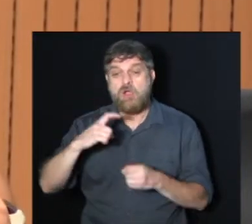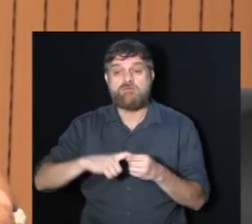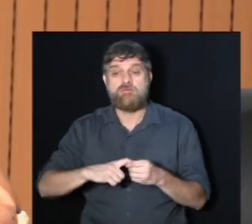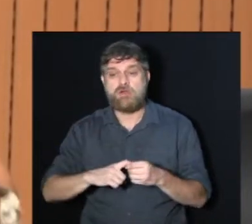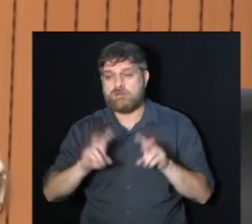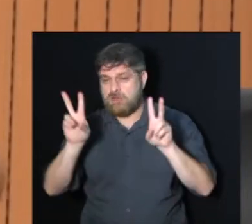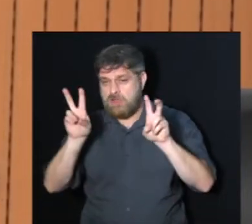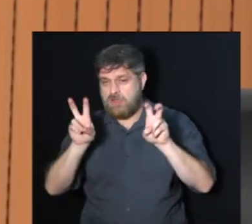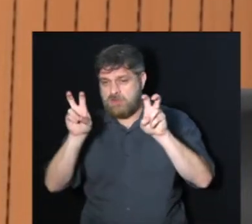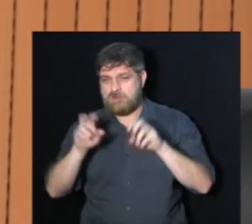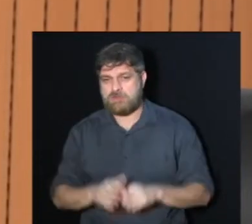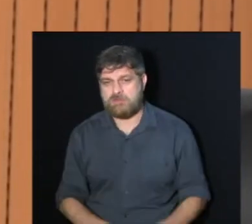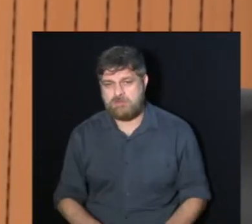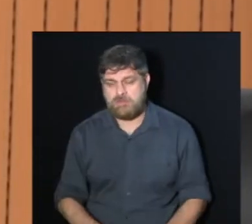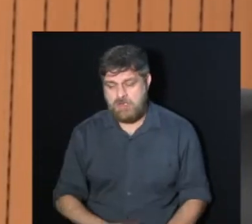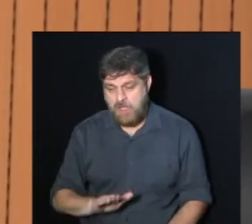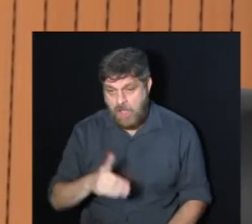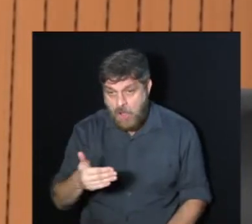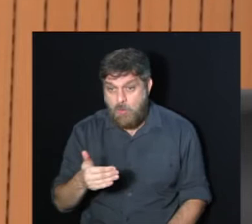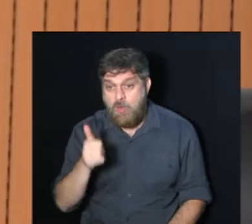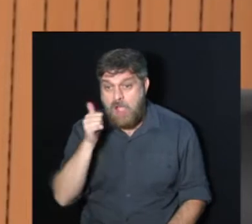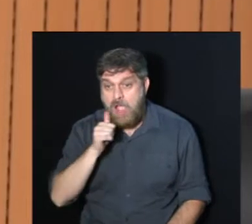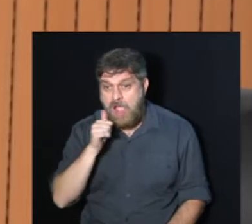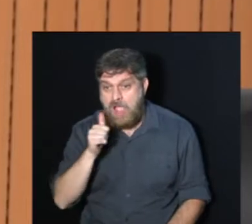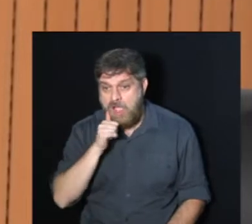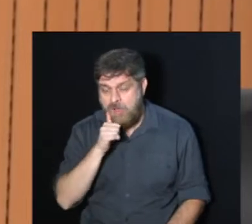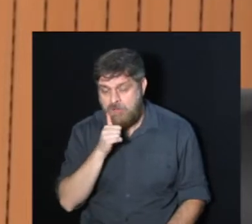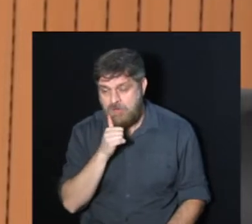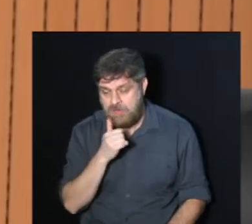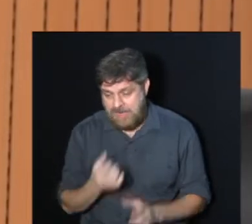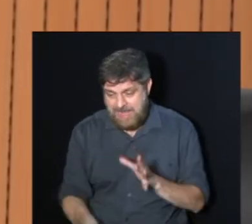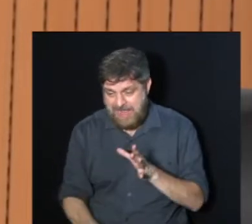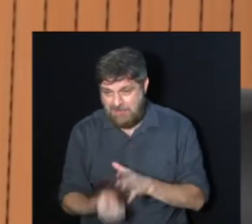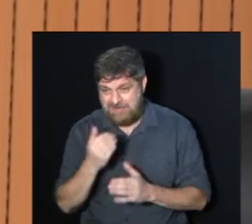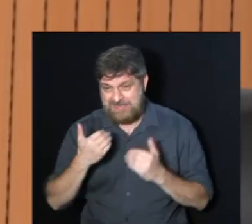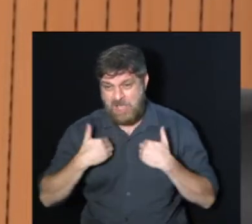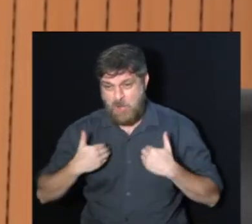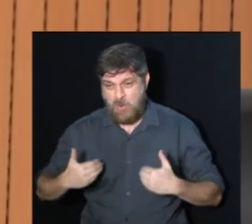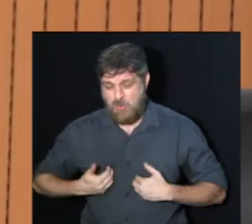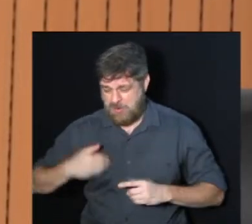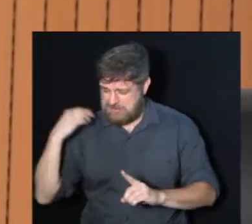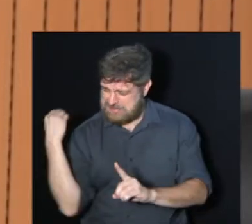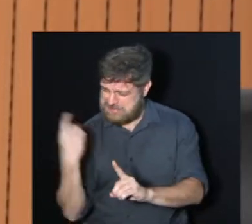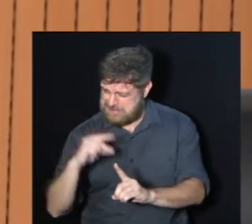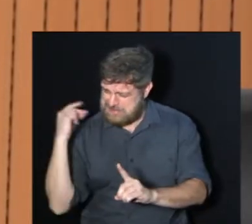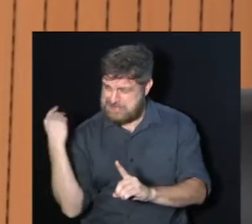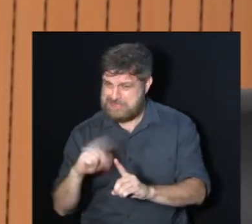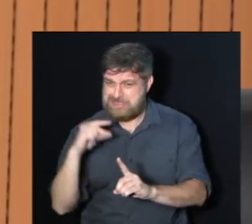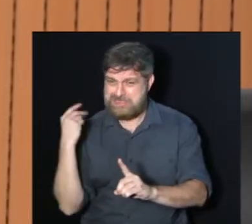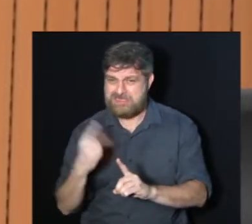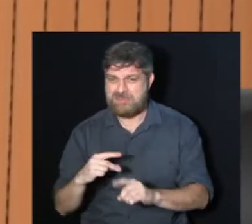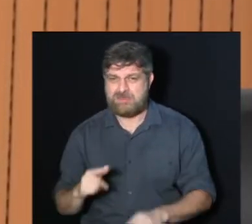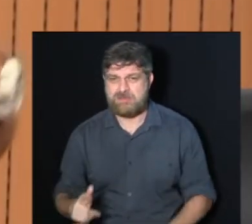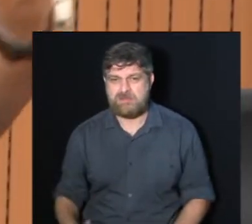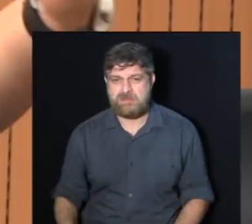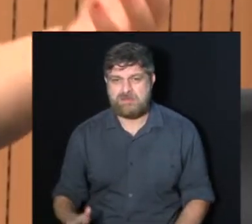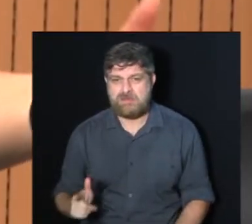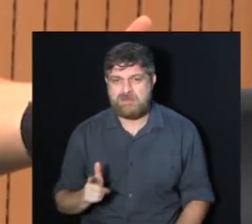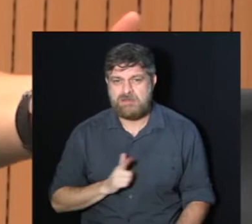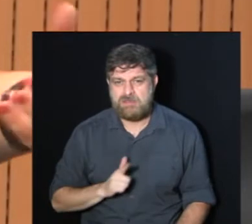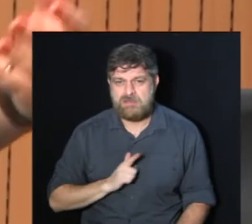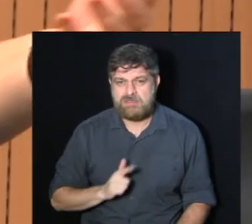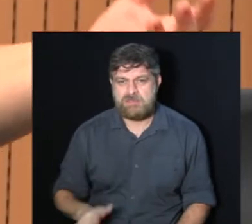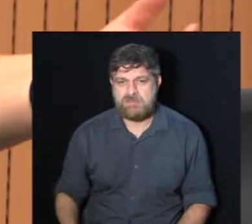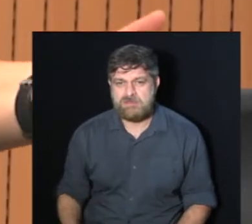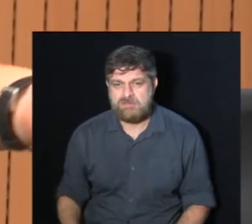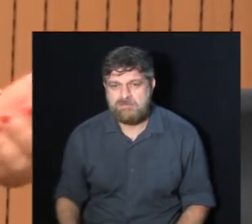né? Quando ela chega na violência física, que seria para ir, né, para um SEAMO